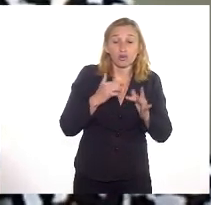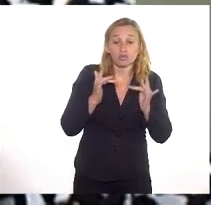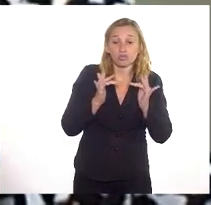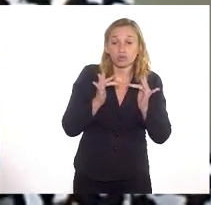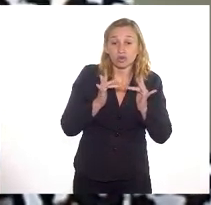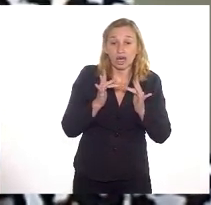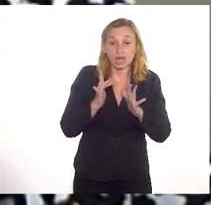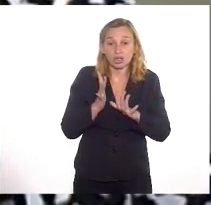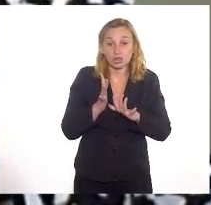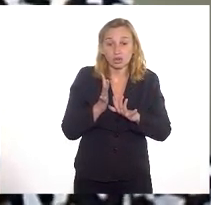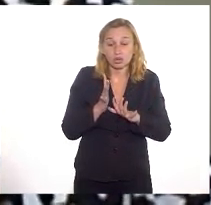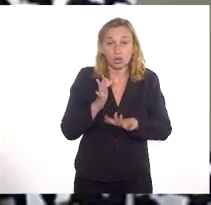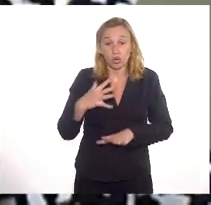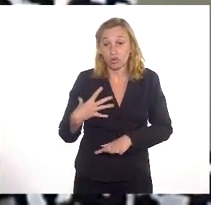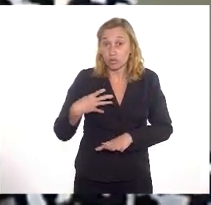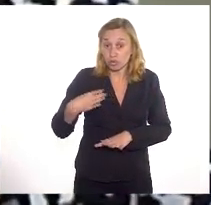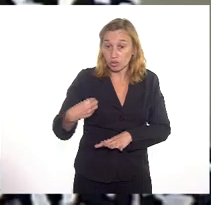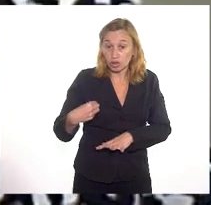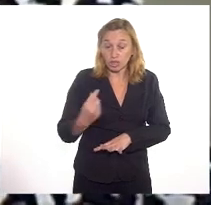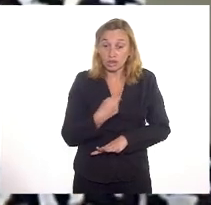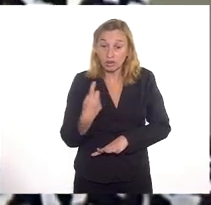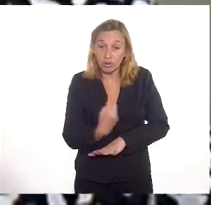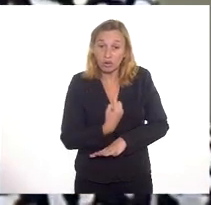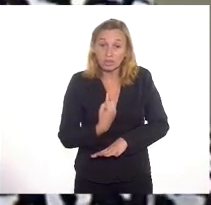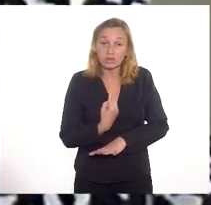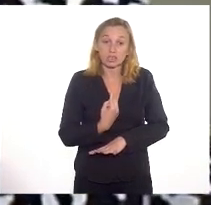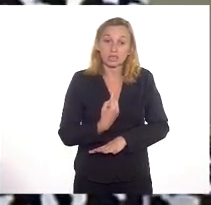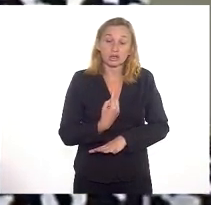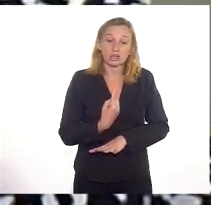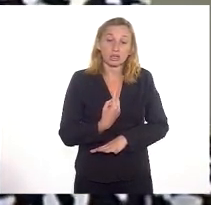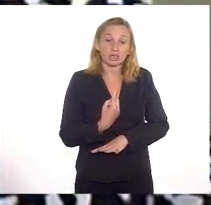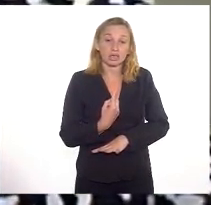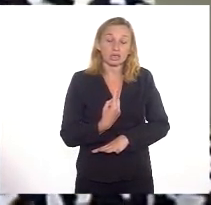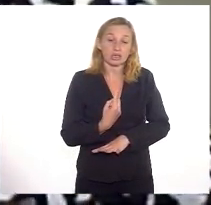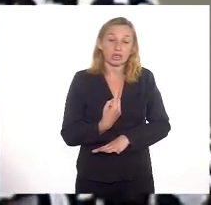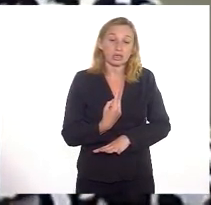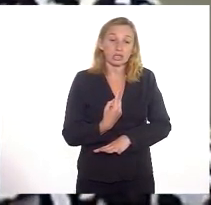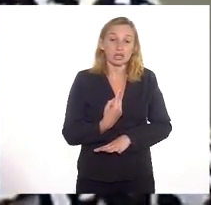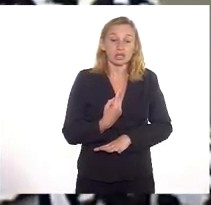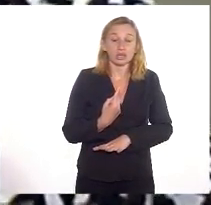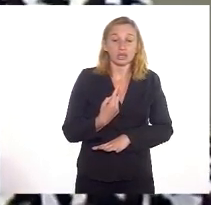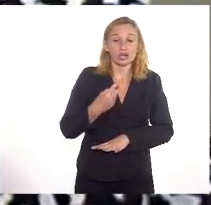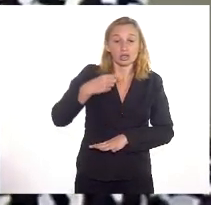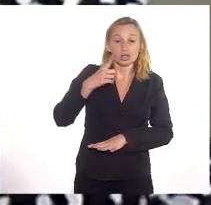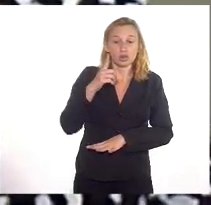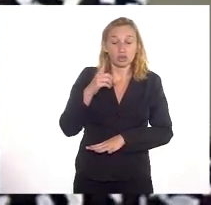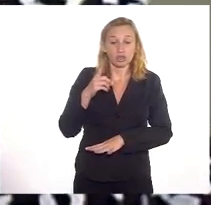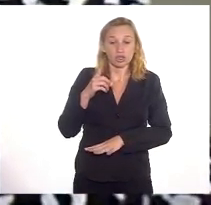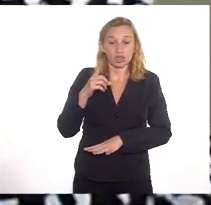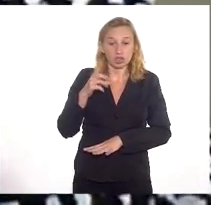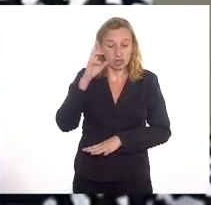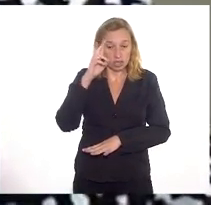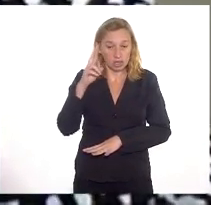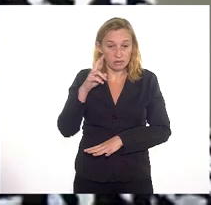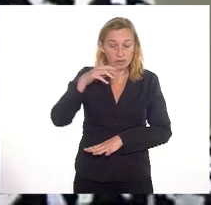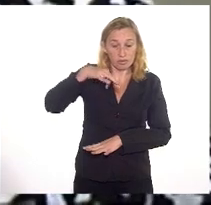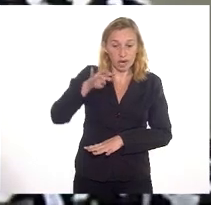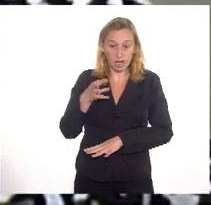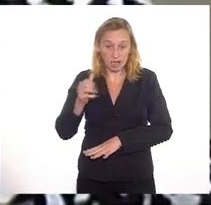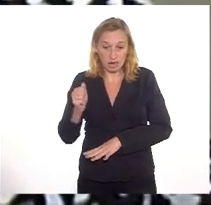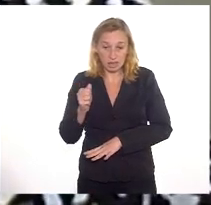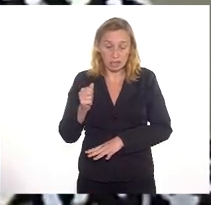com o filho da nossa queridíssima Dona Maria Alice, que organizava os almoços da Casa